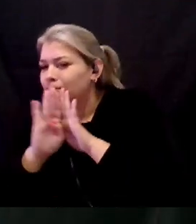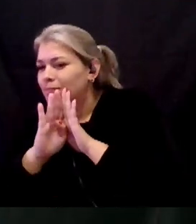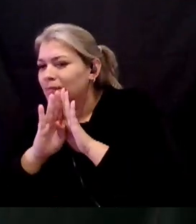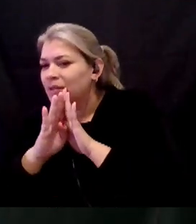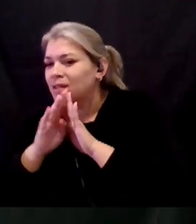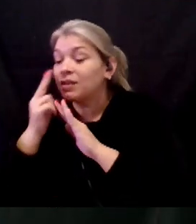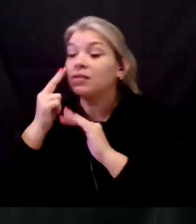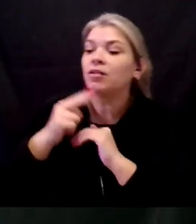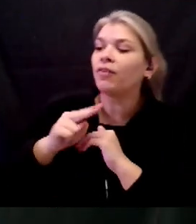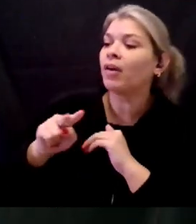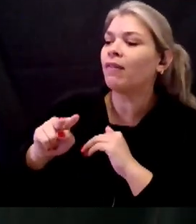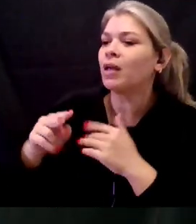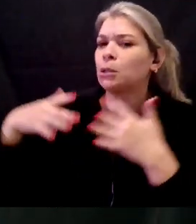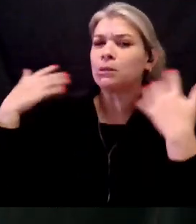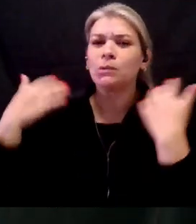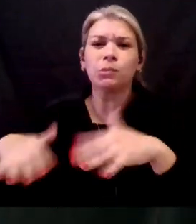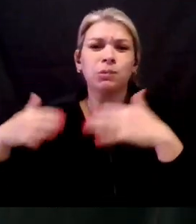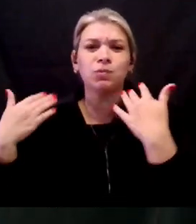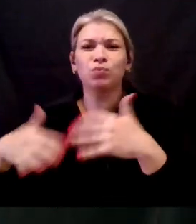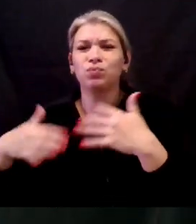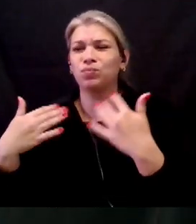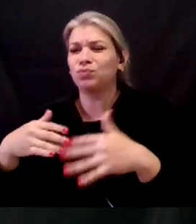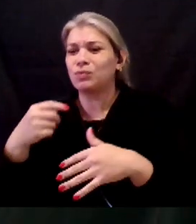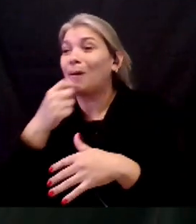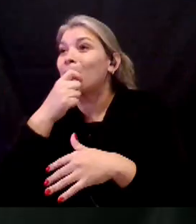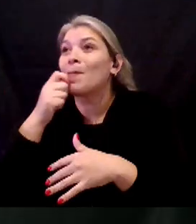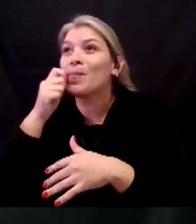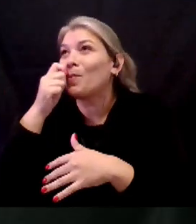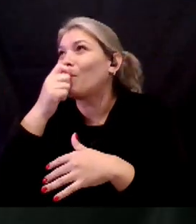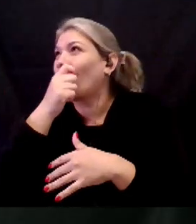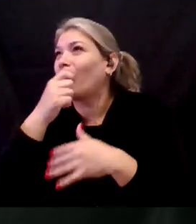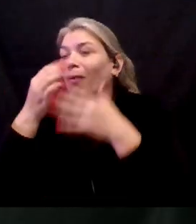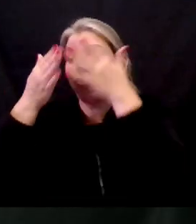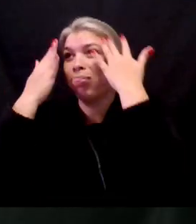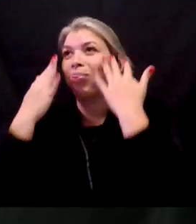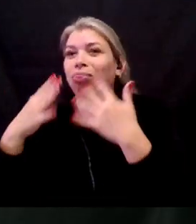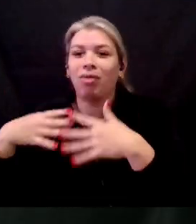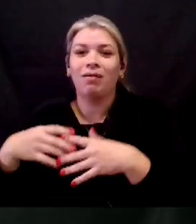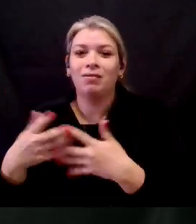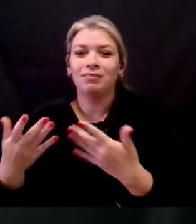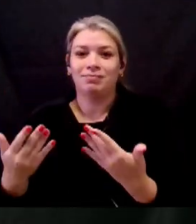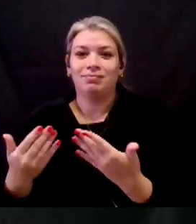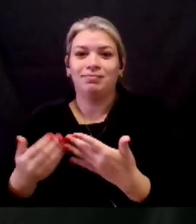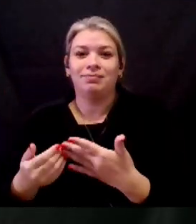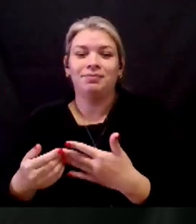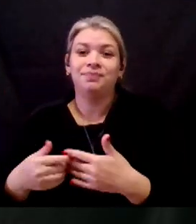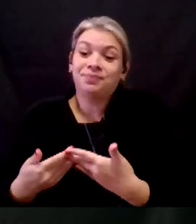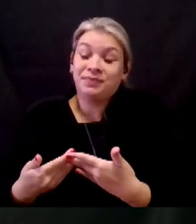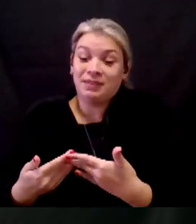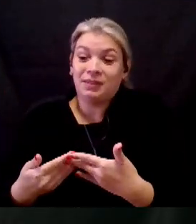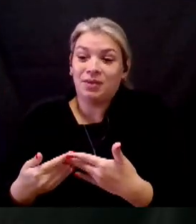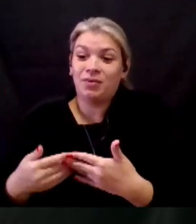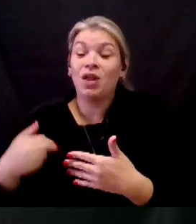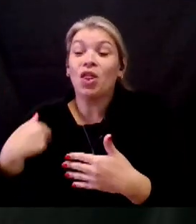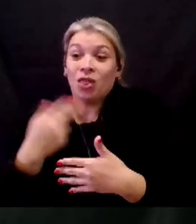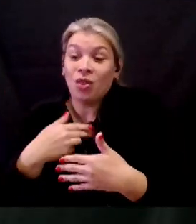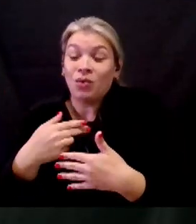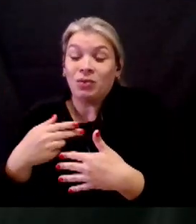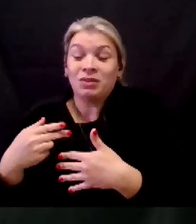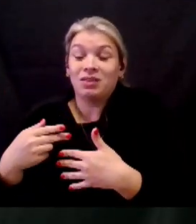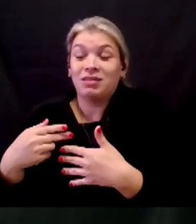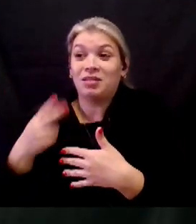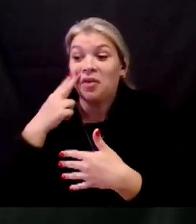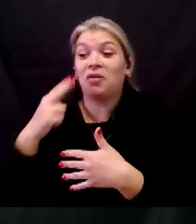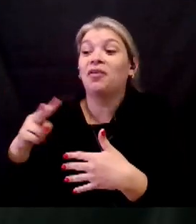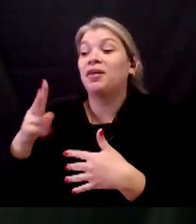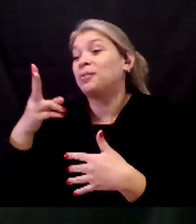tal, né? E a gente brinca, ai, que lindo e tal. E a gente precisa cuidar com isso, né? Precisa cuidar com isso porque são produtos desenvolvidos para adulto